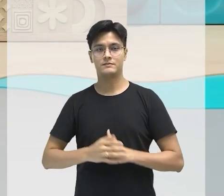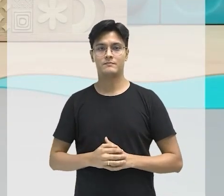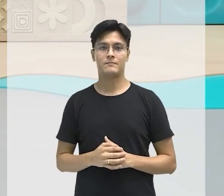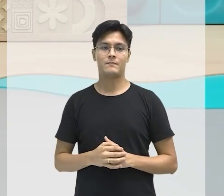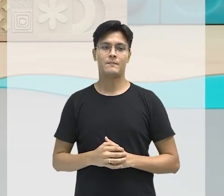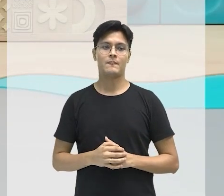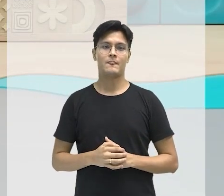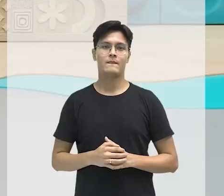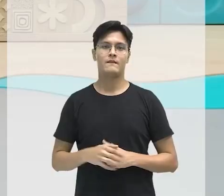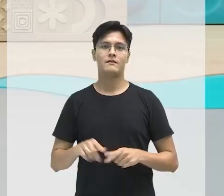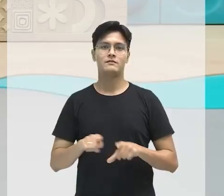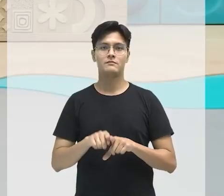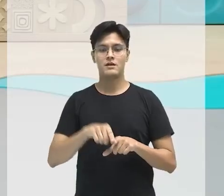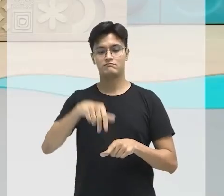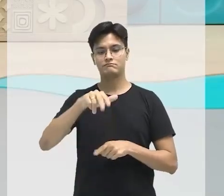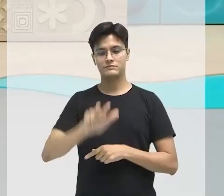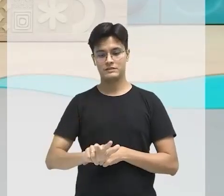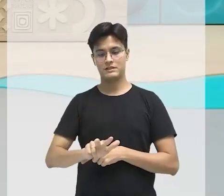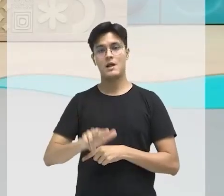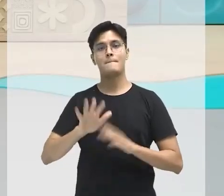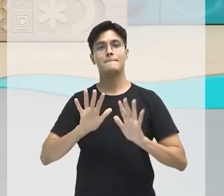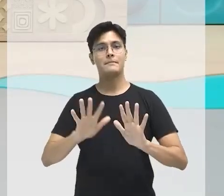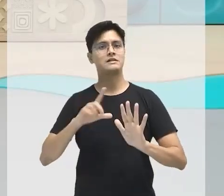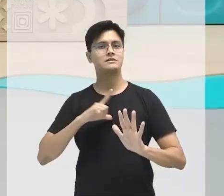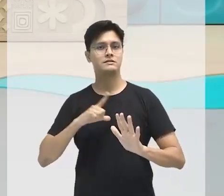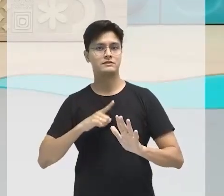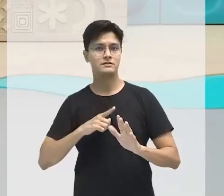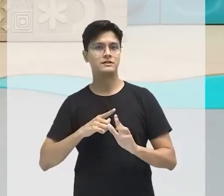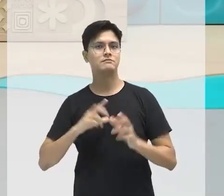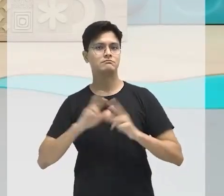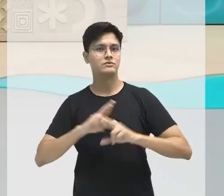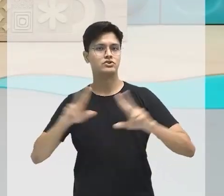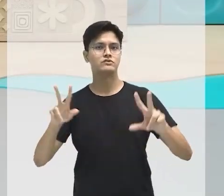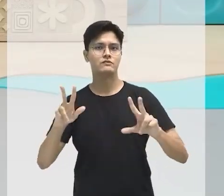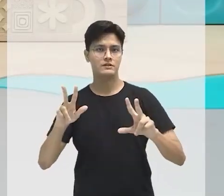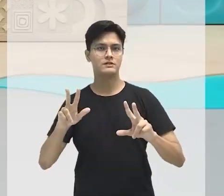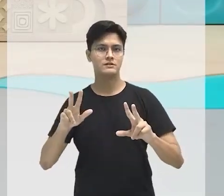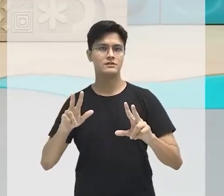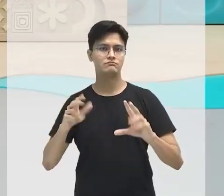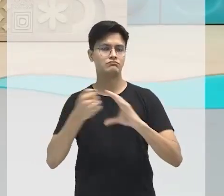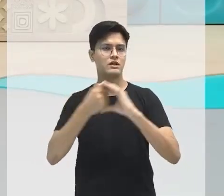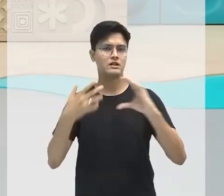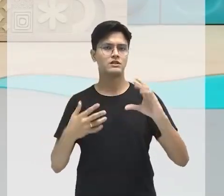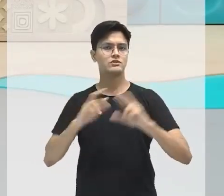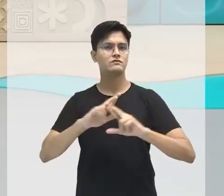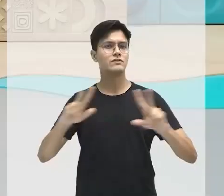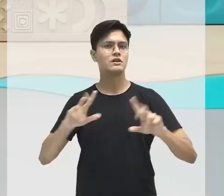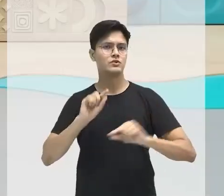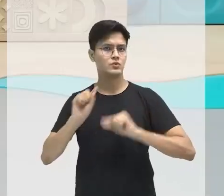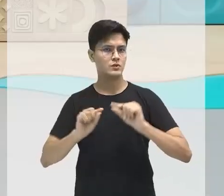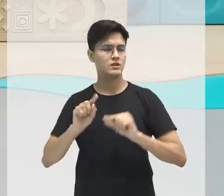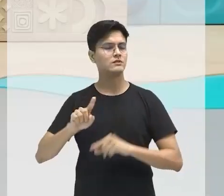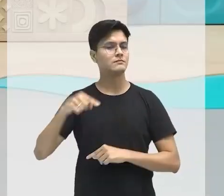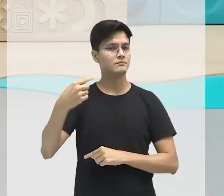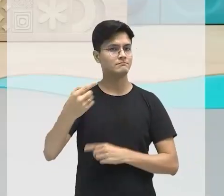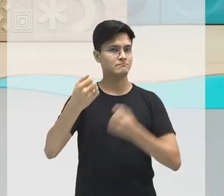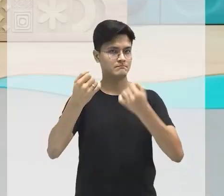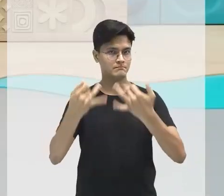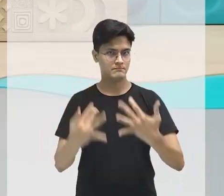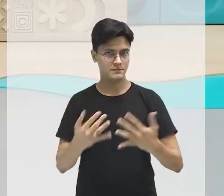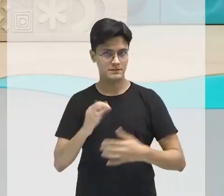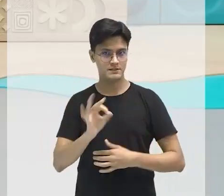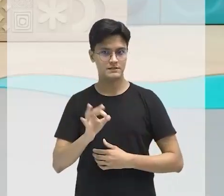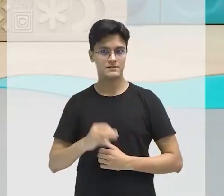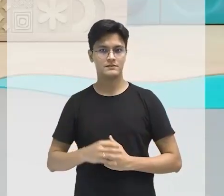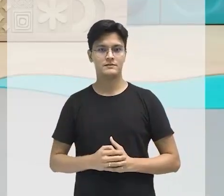Também de costas. Só que tem diferença em outros aspectos, tá, gente? Que nós vamos ver aí já já. Bora